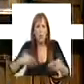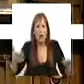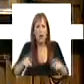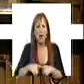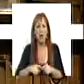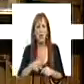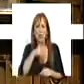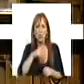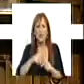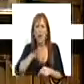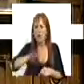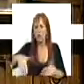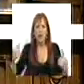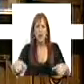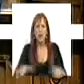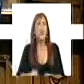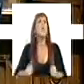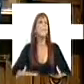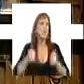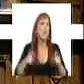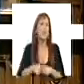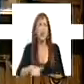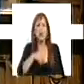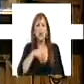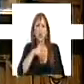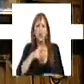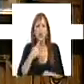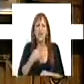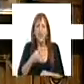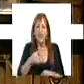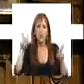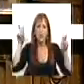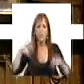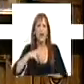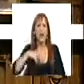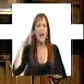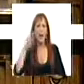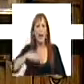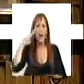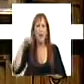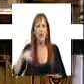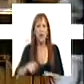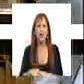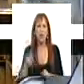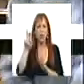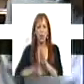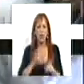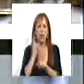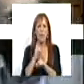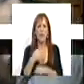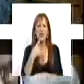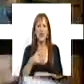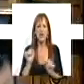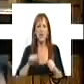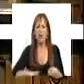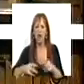consequências dos desastres naturais, ou melhor, dos desastres ditos naturais. O mesmo relatório vem